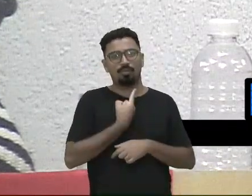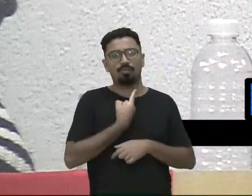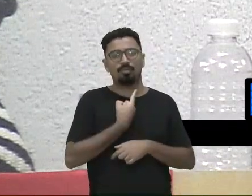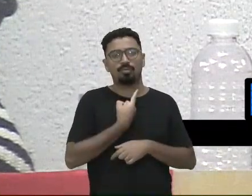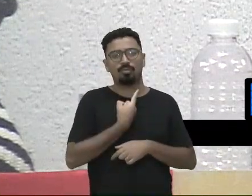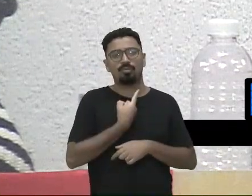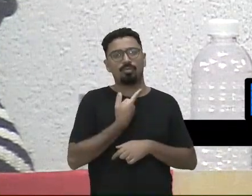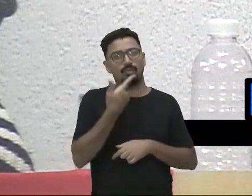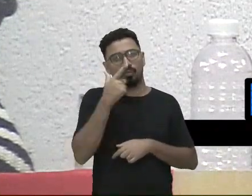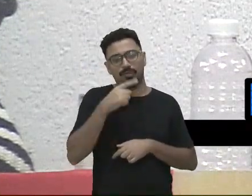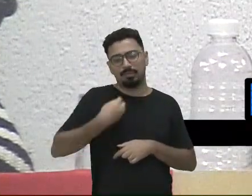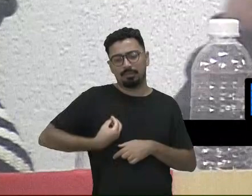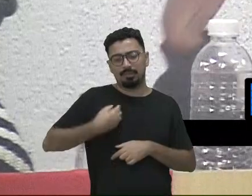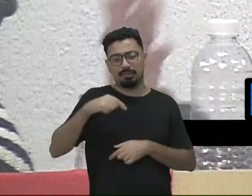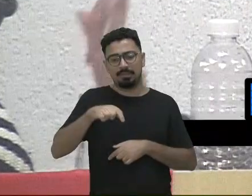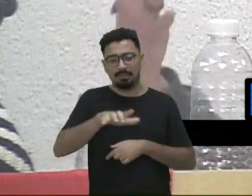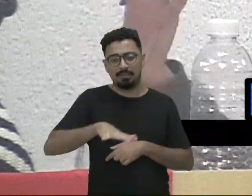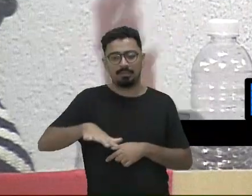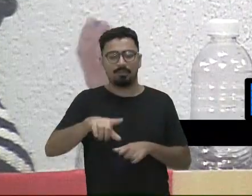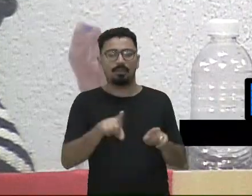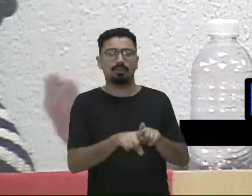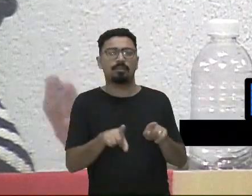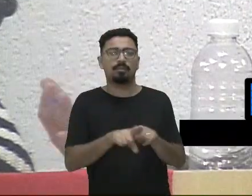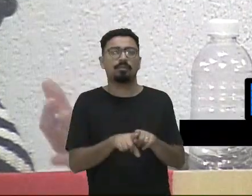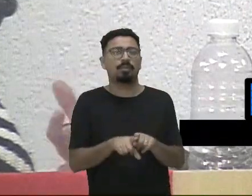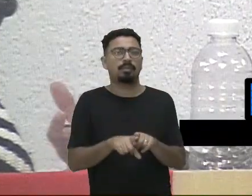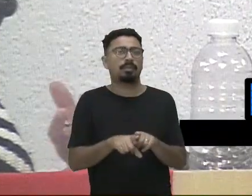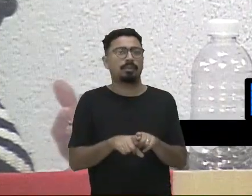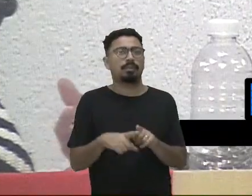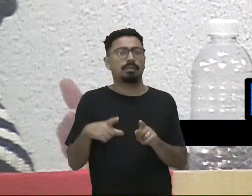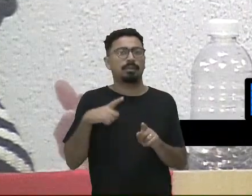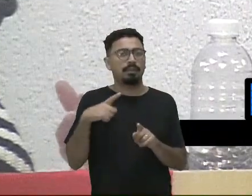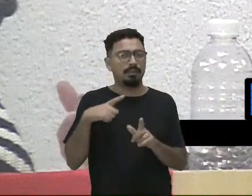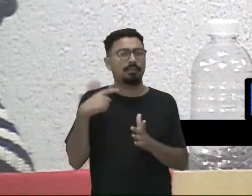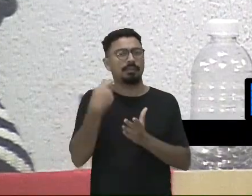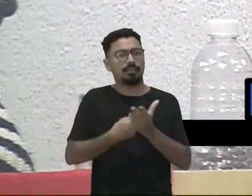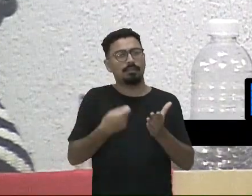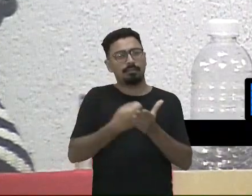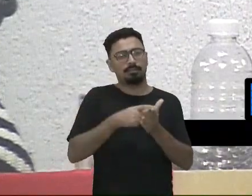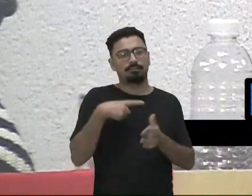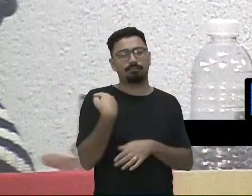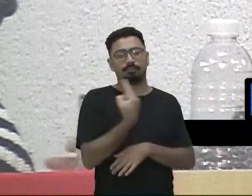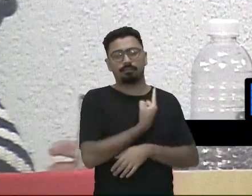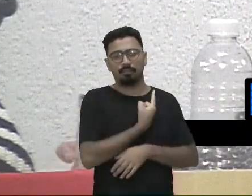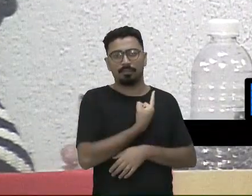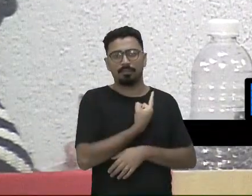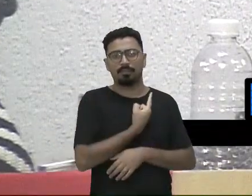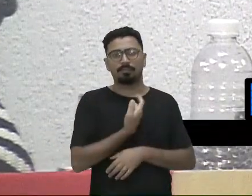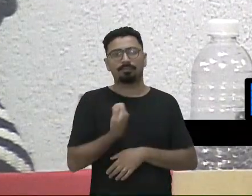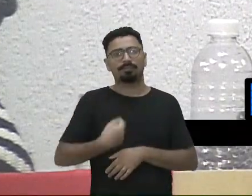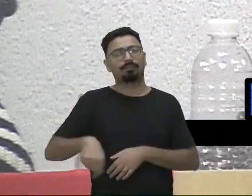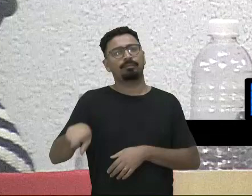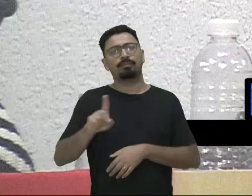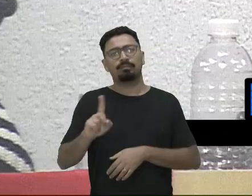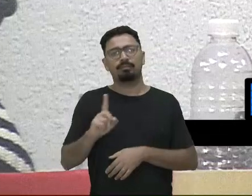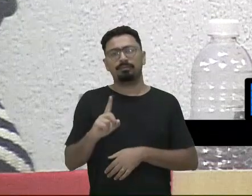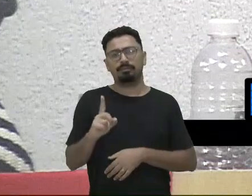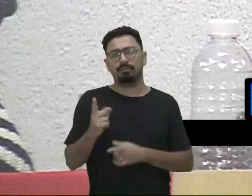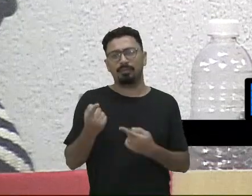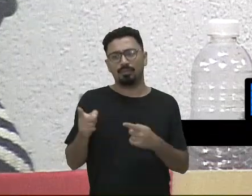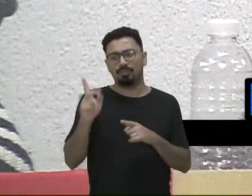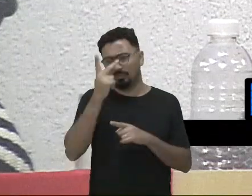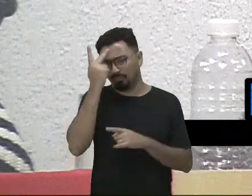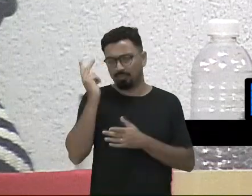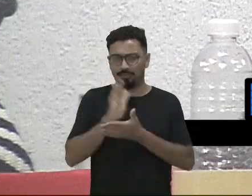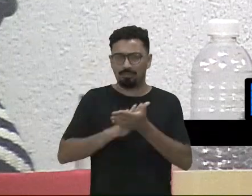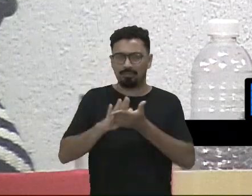esse espaço, colocar as nossas bandeiras aqui dentro, né, que não deveriam ofender ninguém, porque de